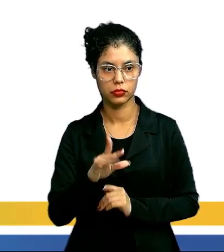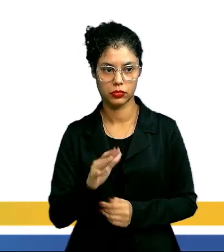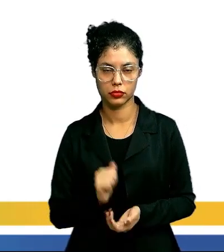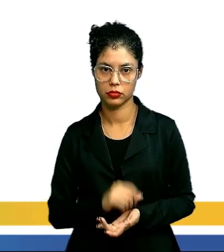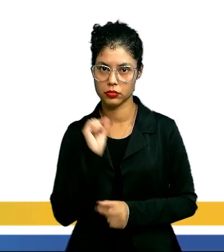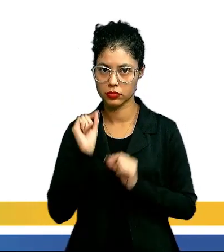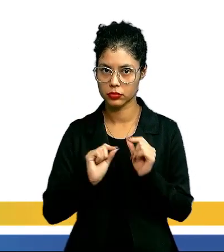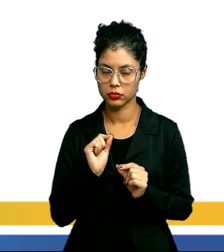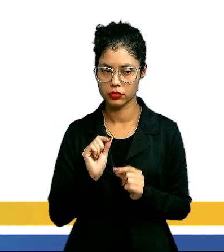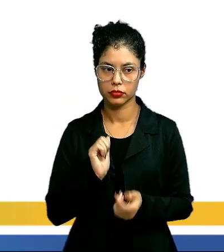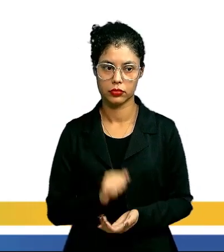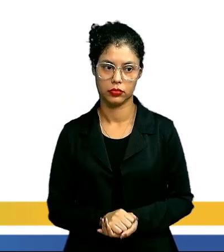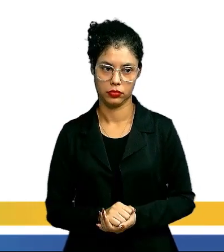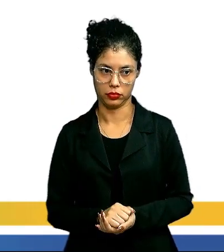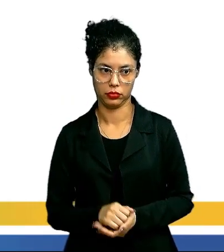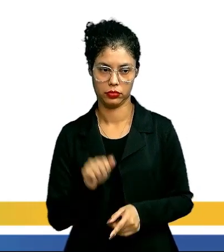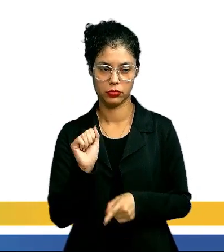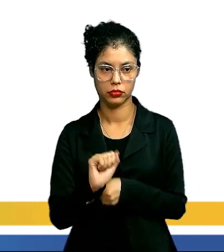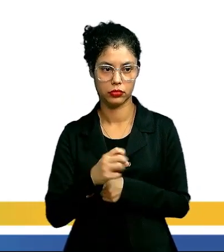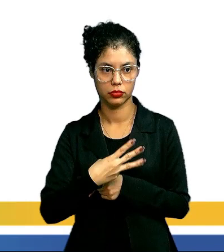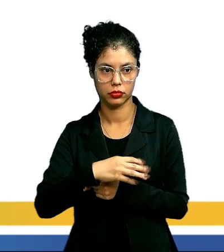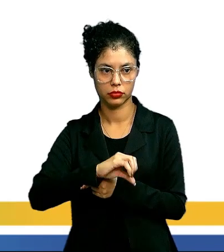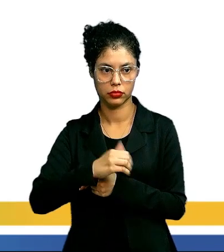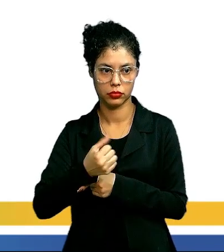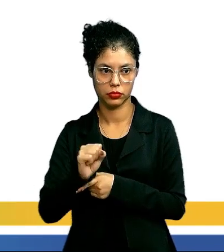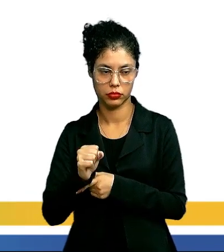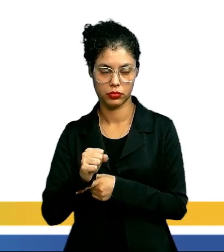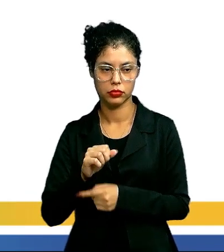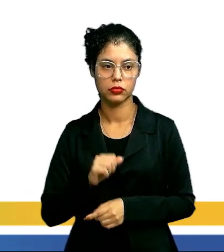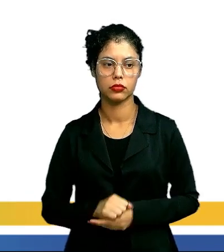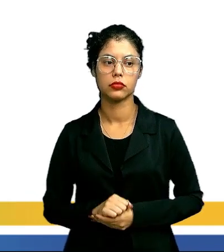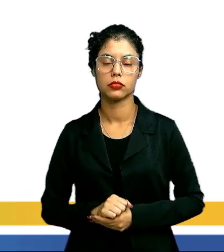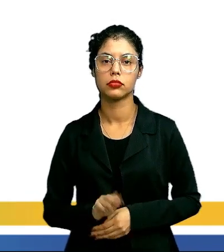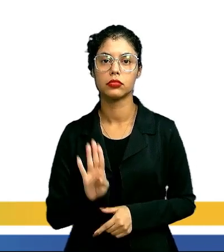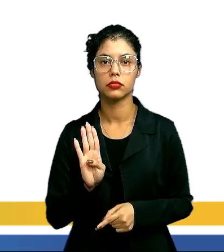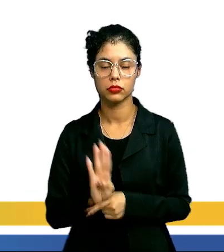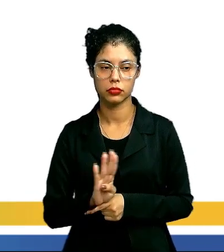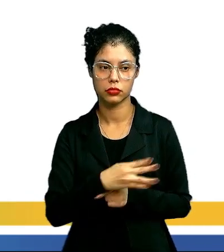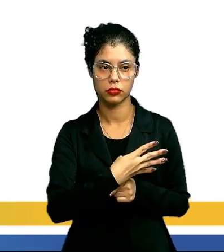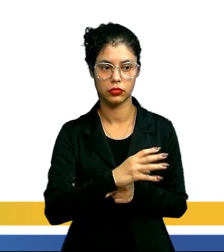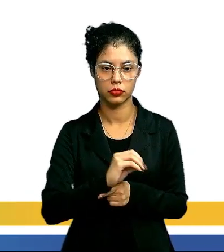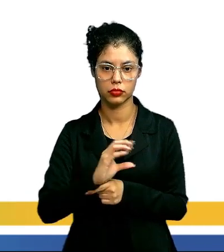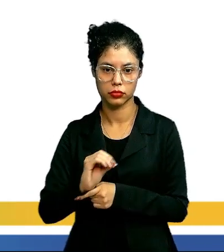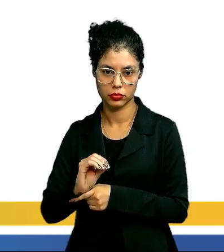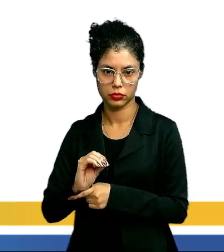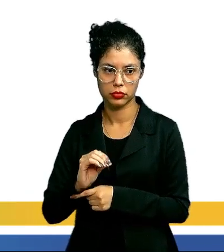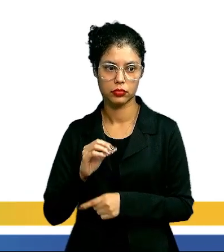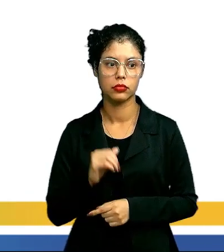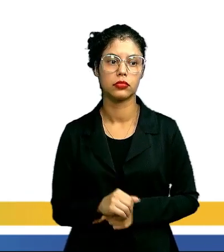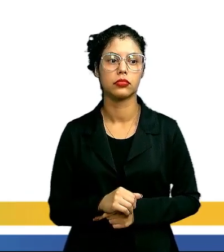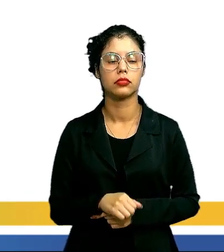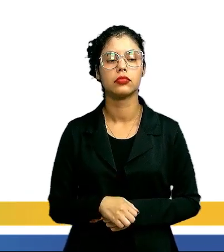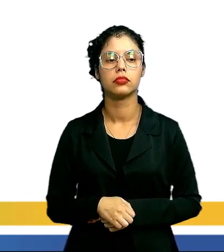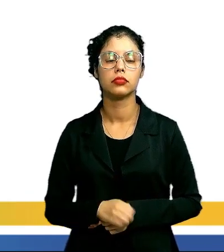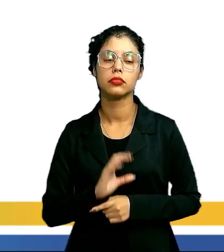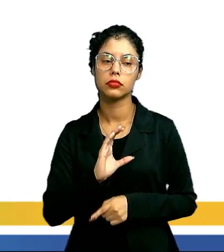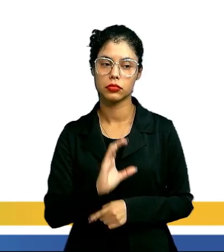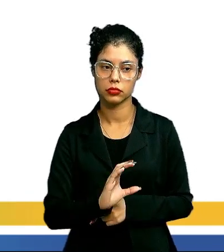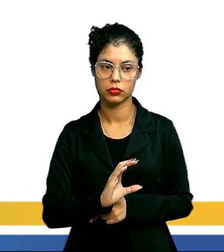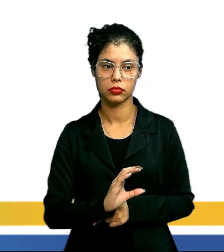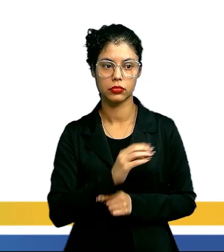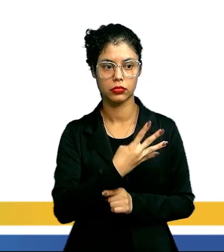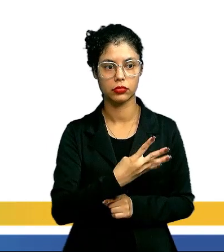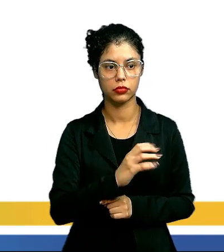é de nós temos aí alternativa 398 reais e dois centavos alternativa b r$ 400